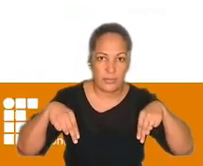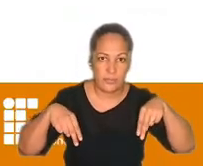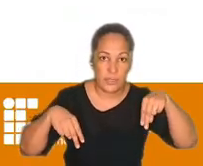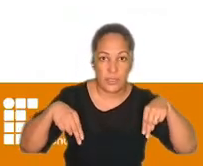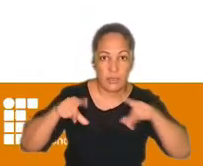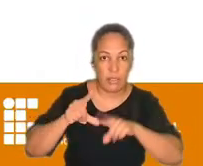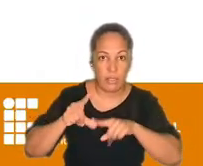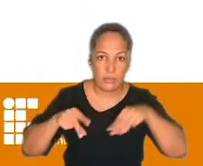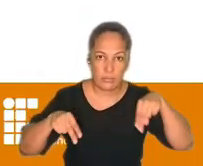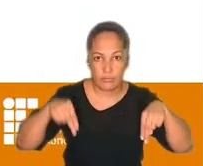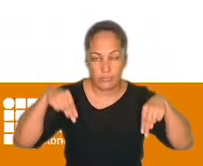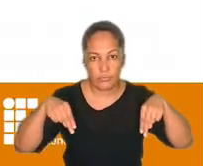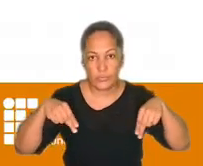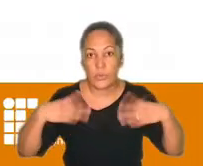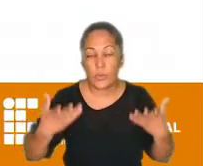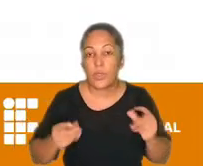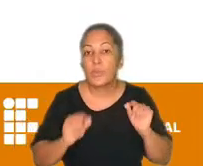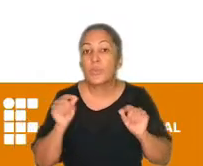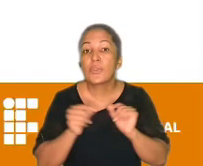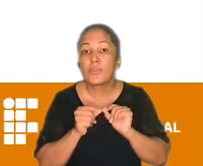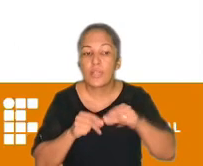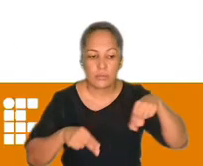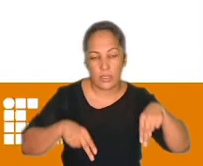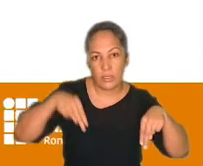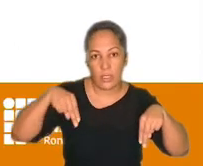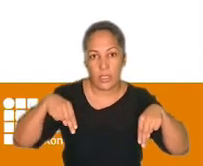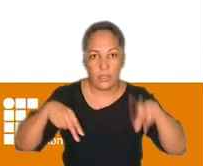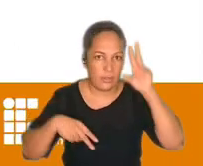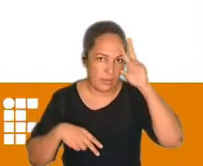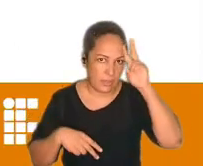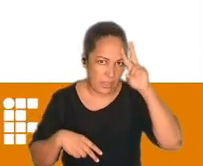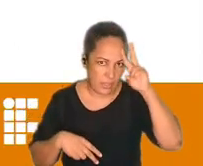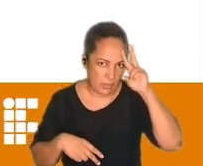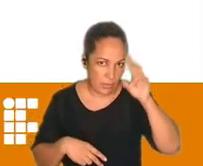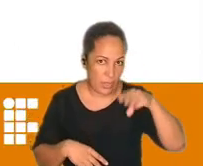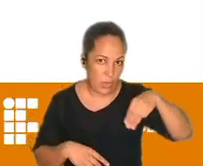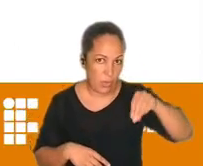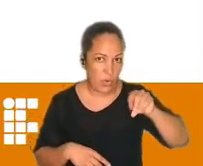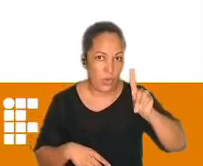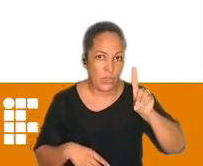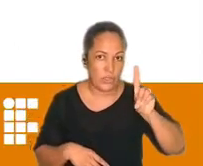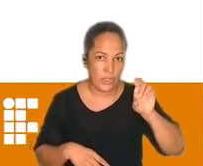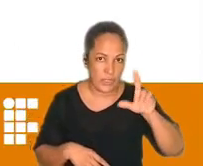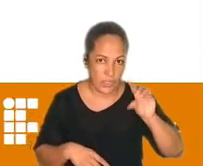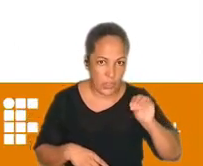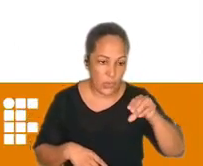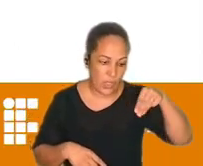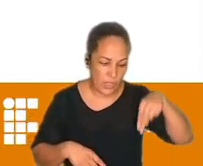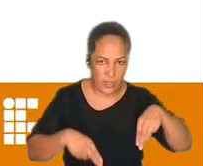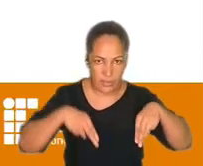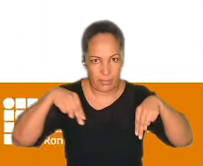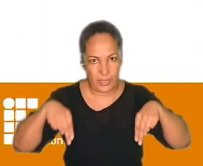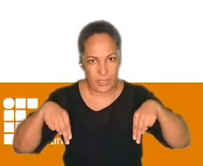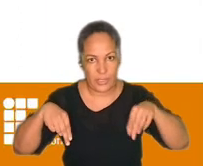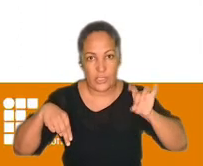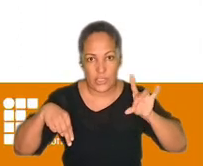para N, o que eu faço? Lembre-se, o modelo relacional, N para N, só existe,